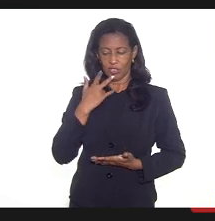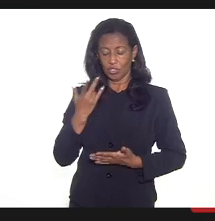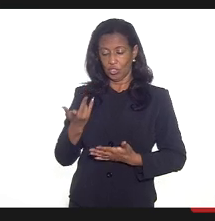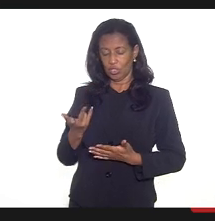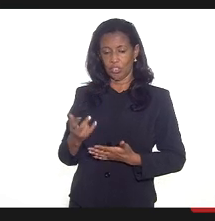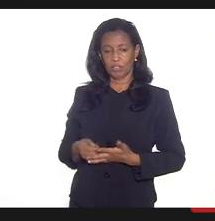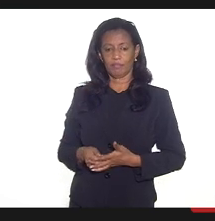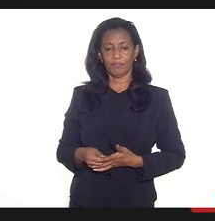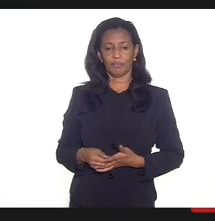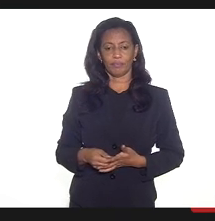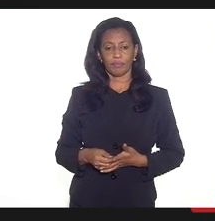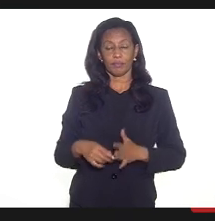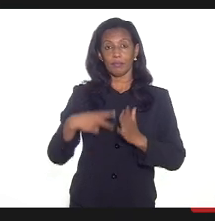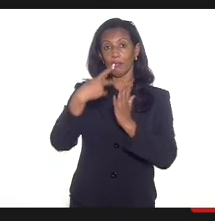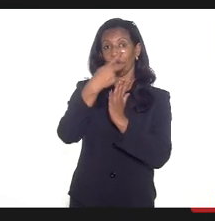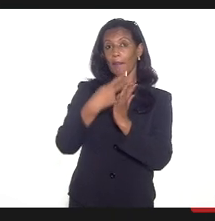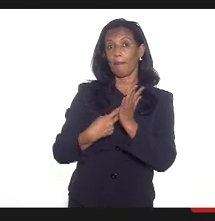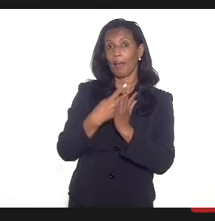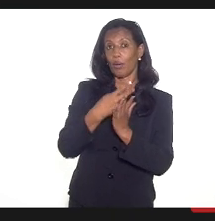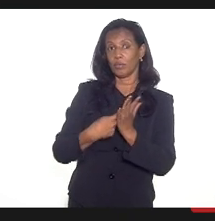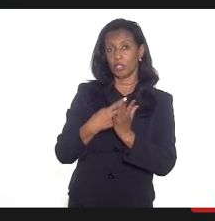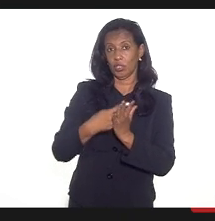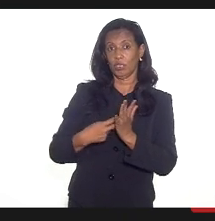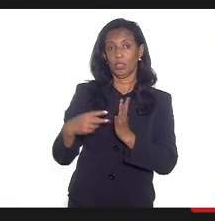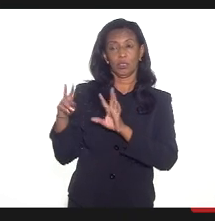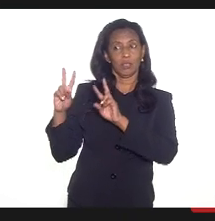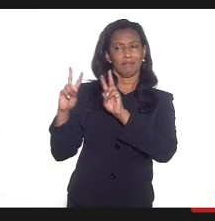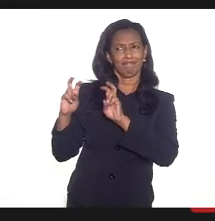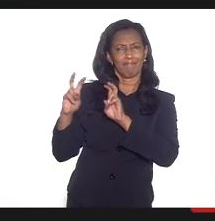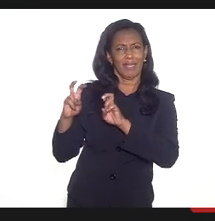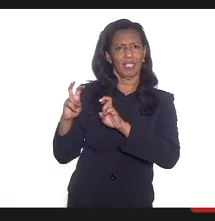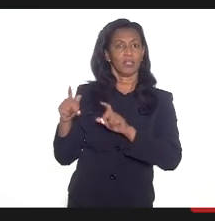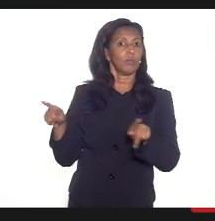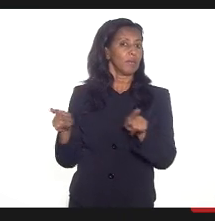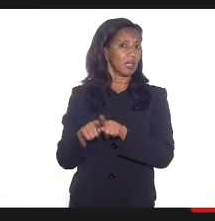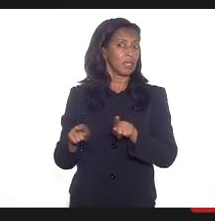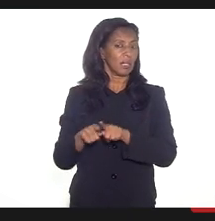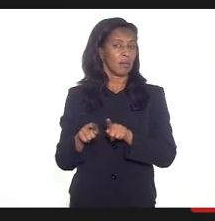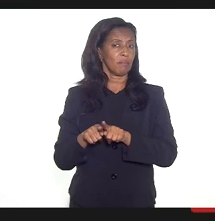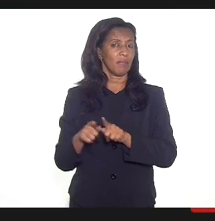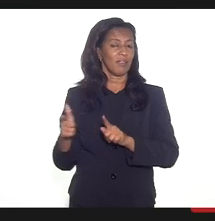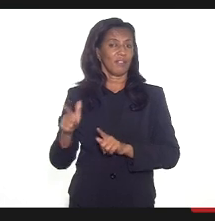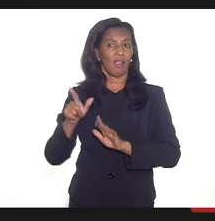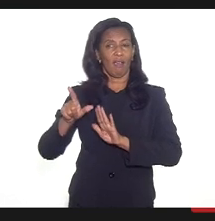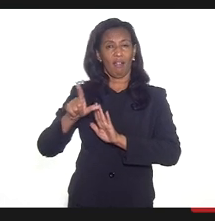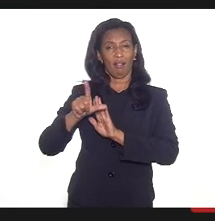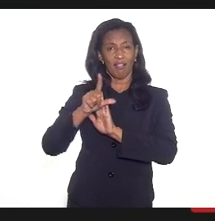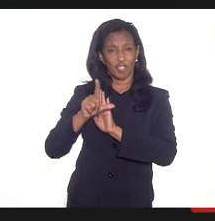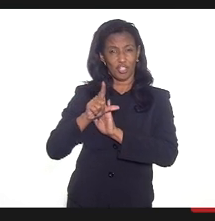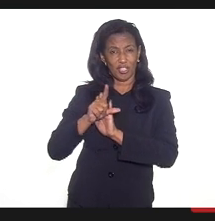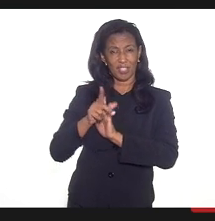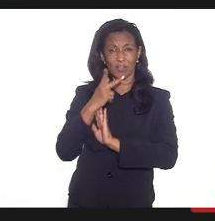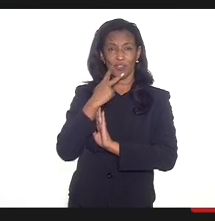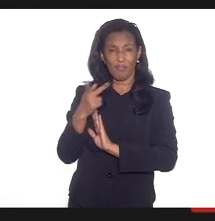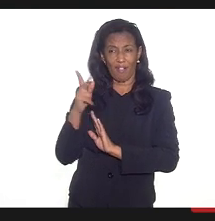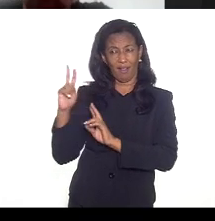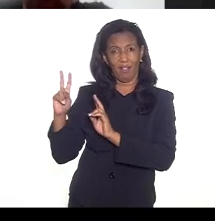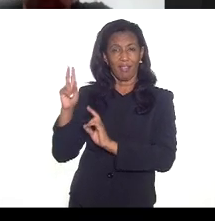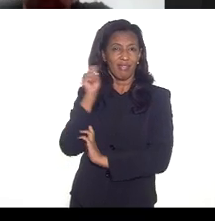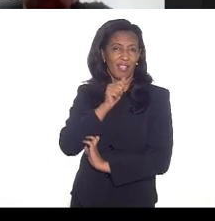Carla, as pautas temáticas, porque ficava também as legislações que tratam das